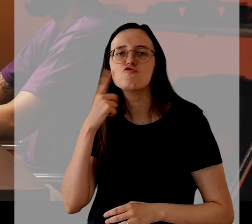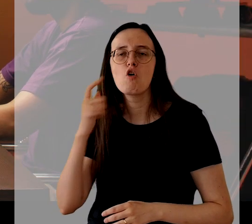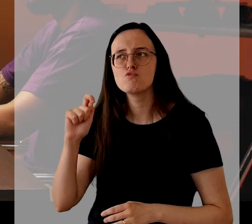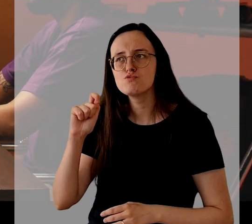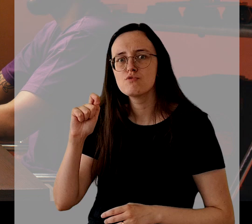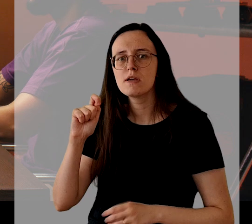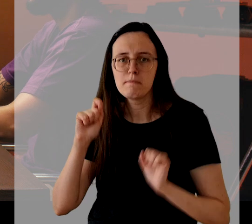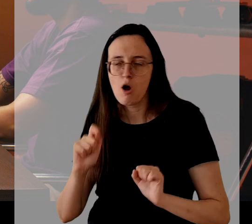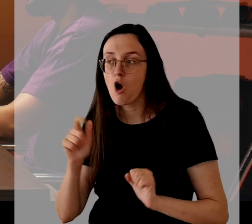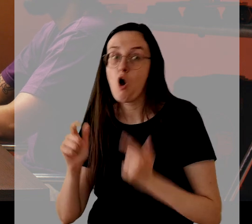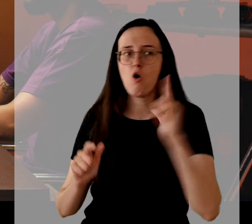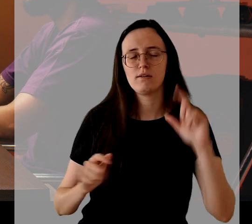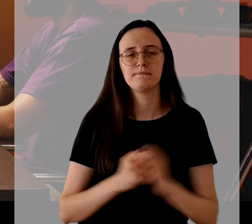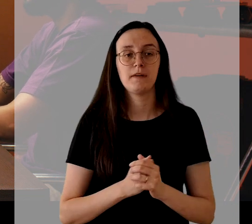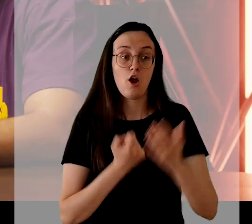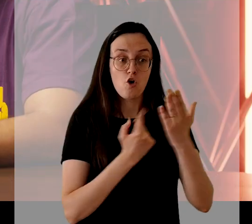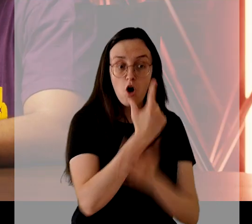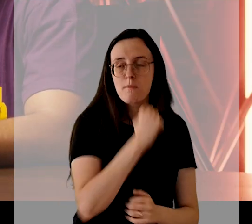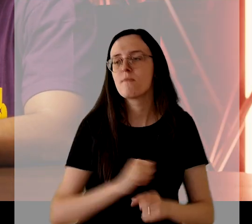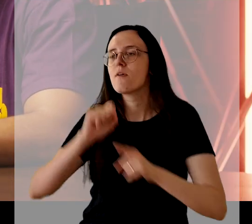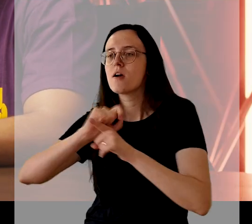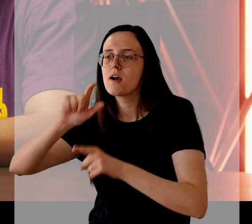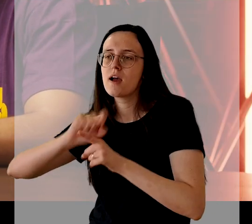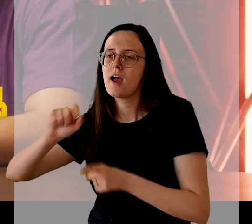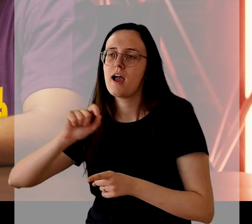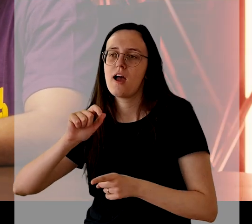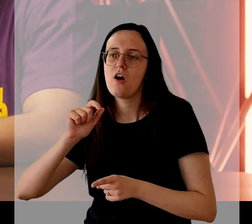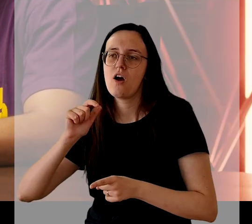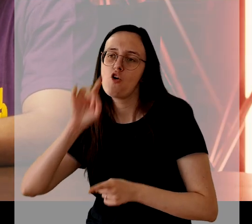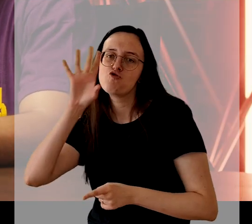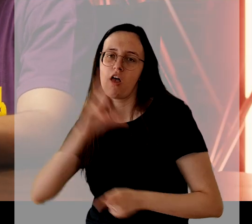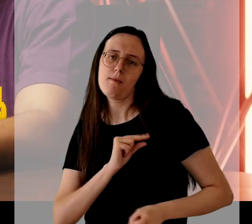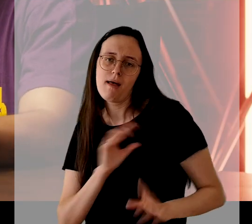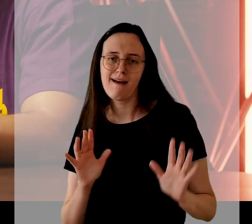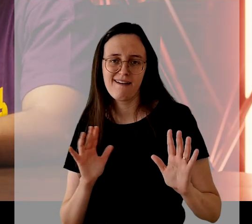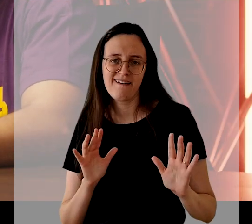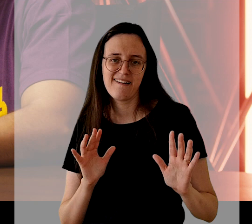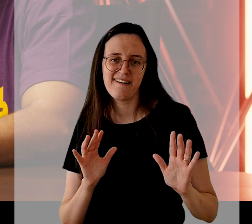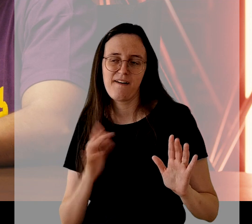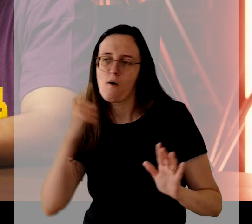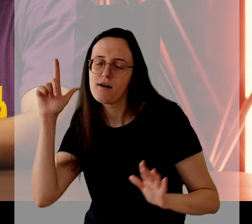outro técnico de som. Aí depois comprei o gravador, alugava aí alugava só as